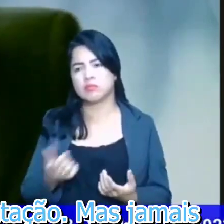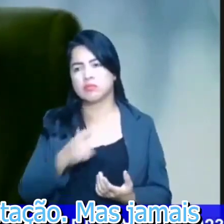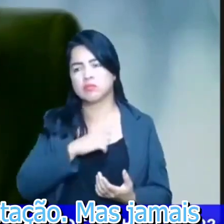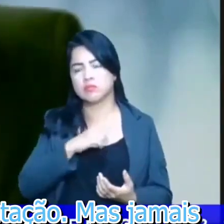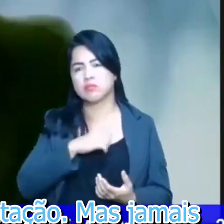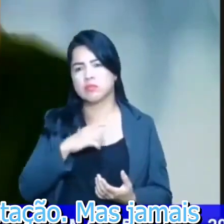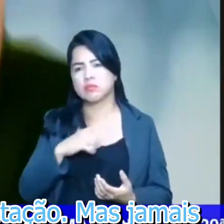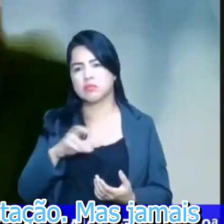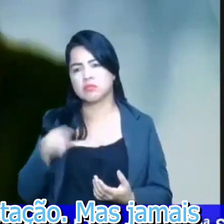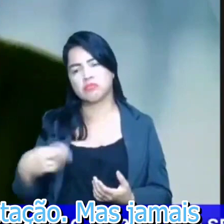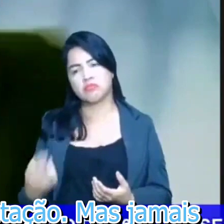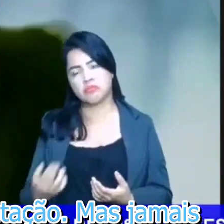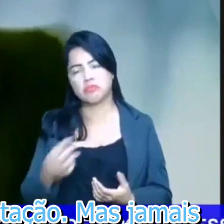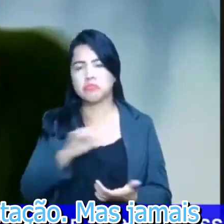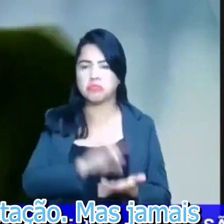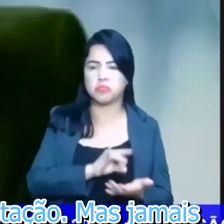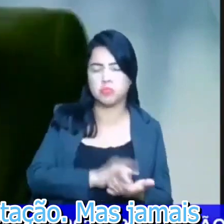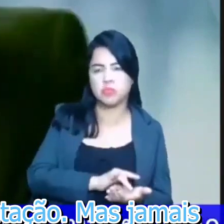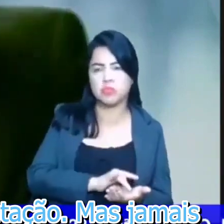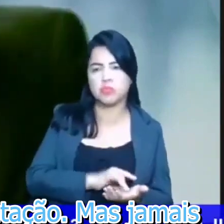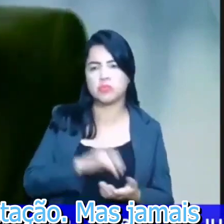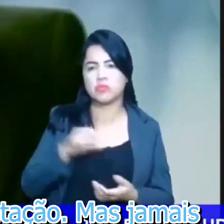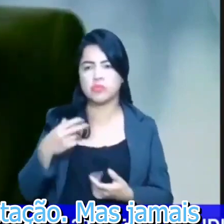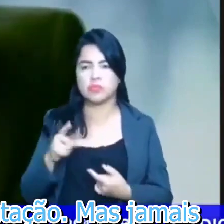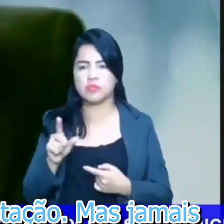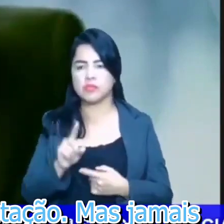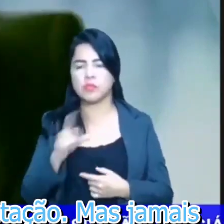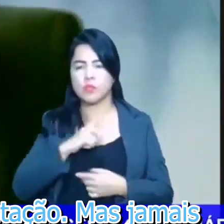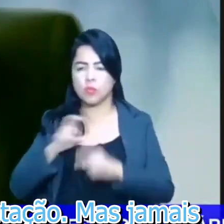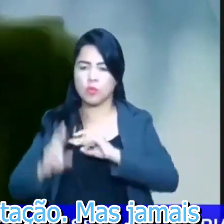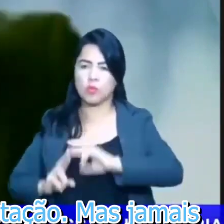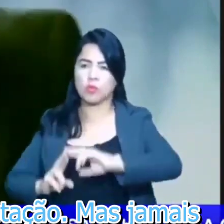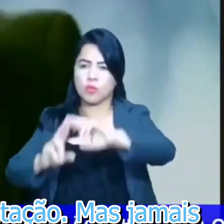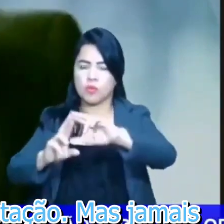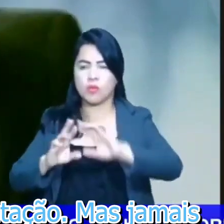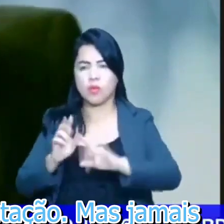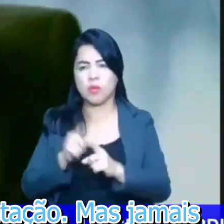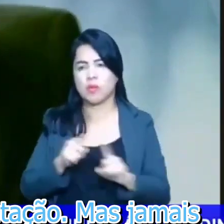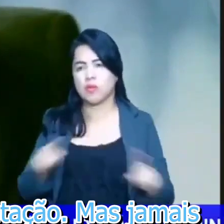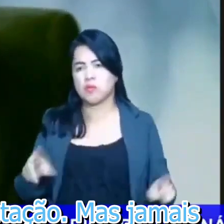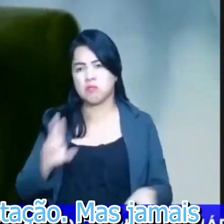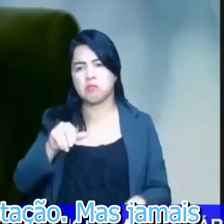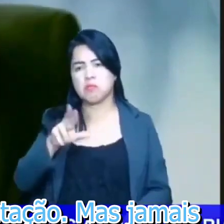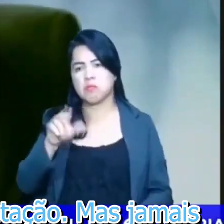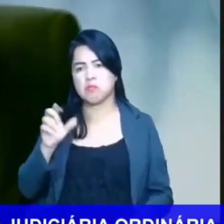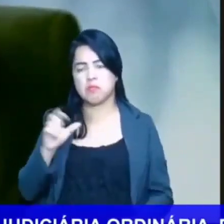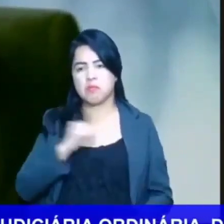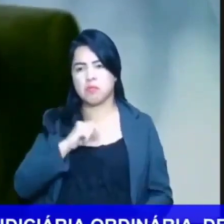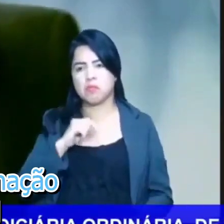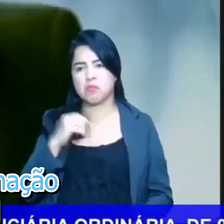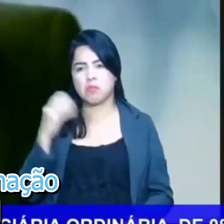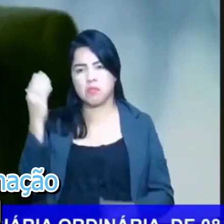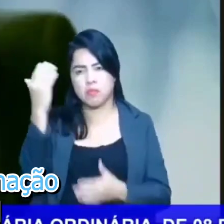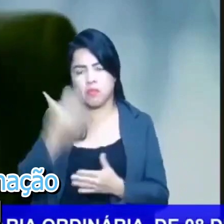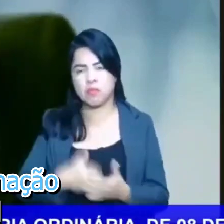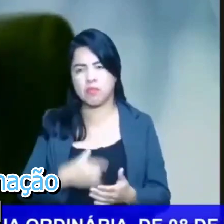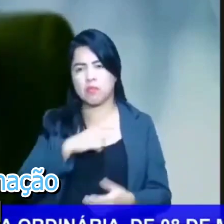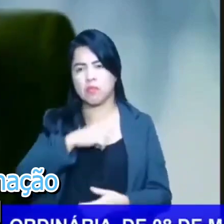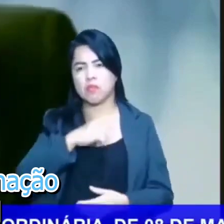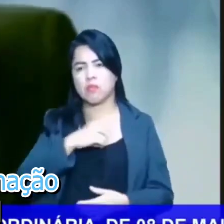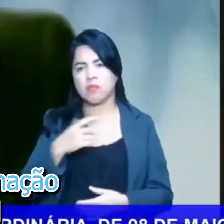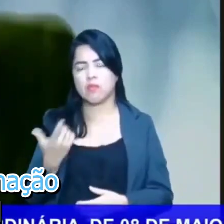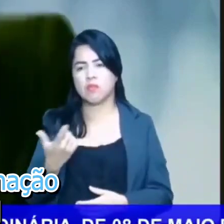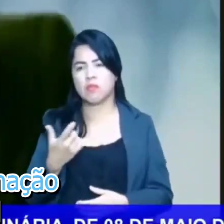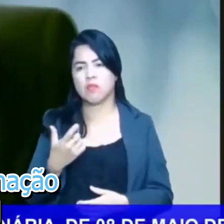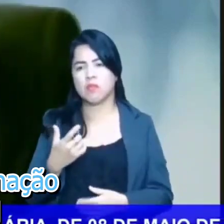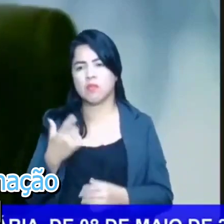a pertinência ou não de se postular à representação, mas jamais como validade de prova em juízo